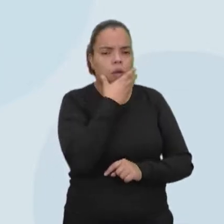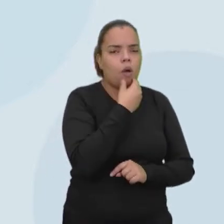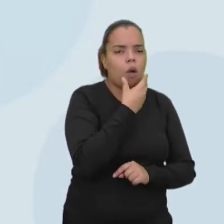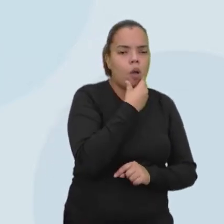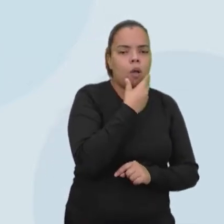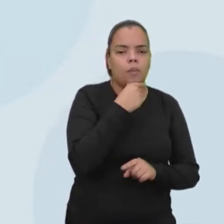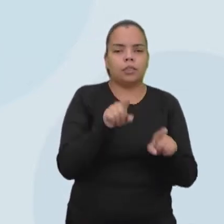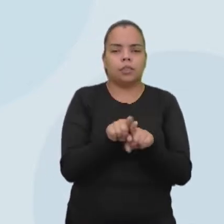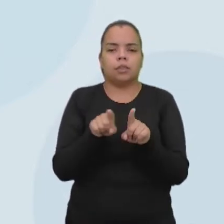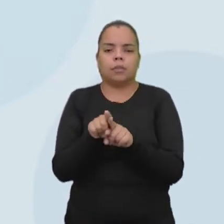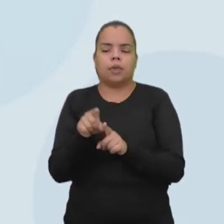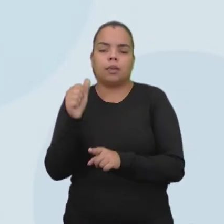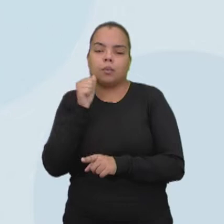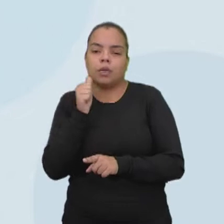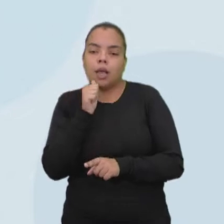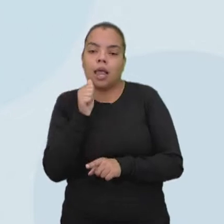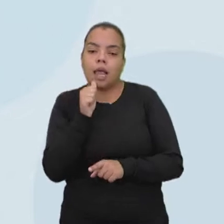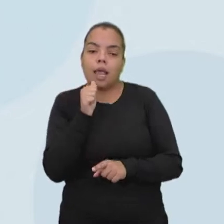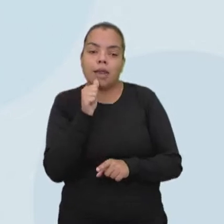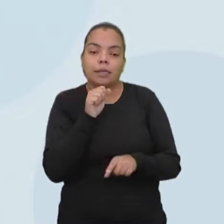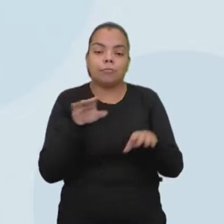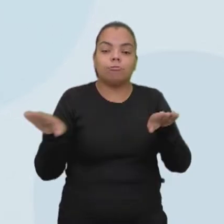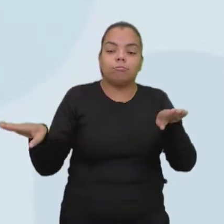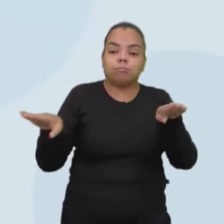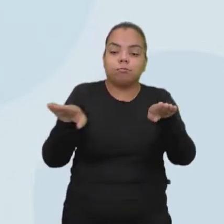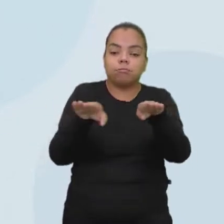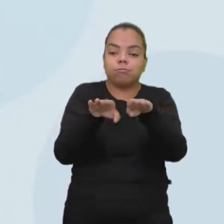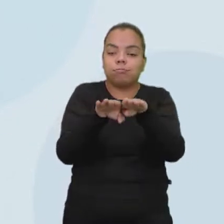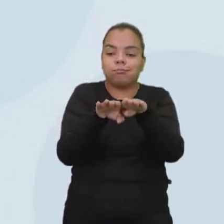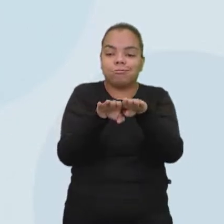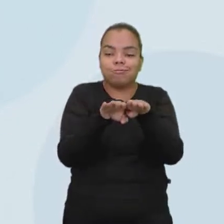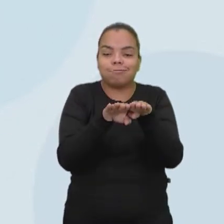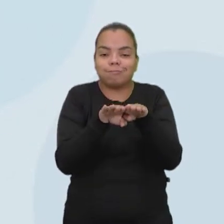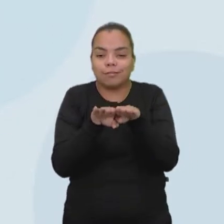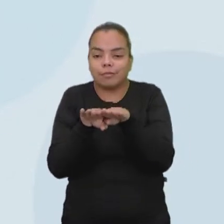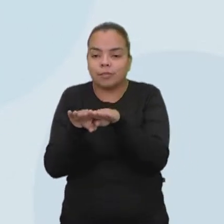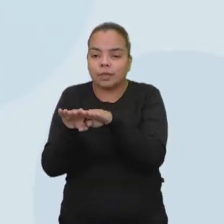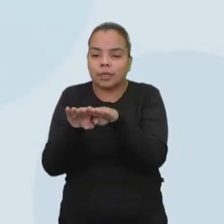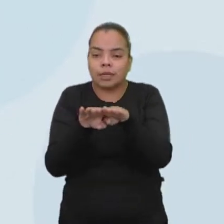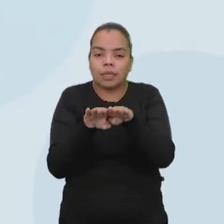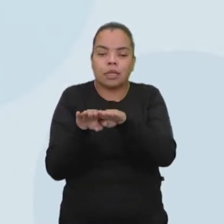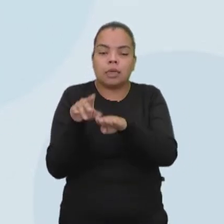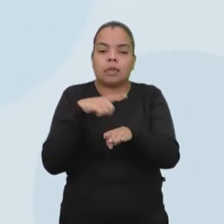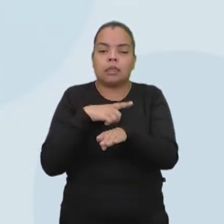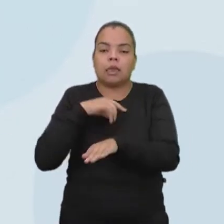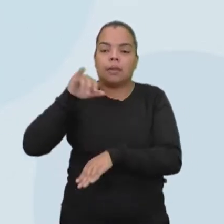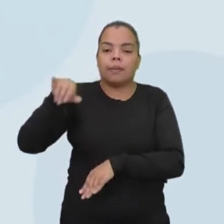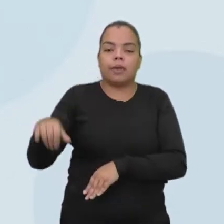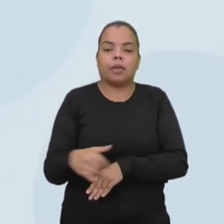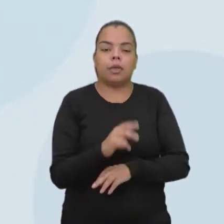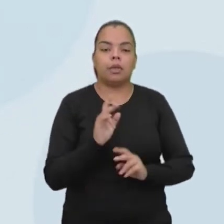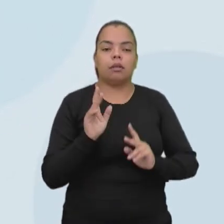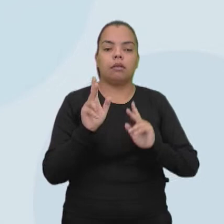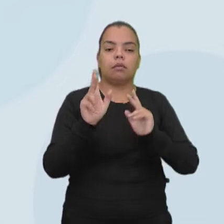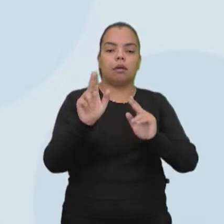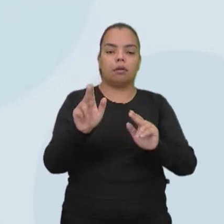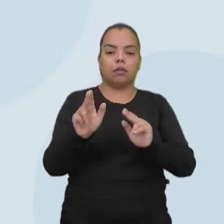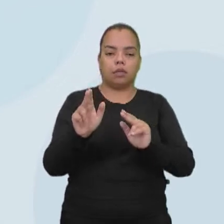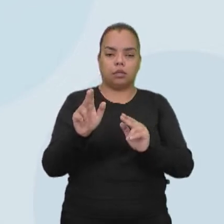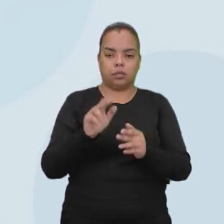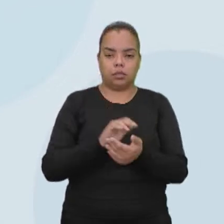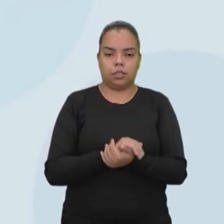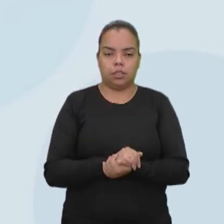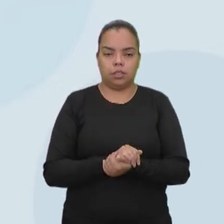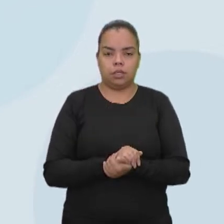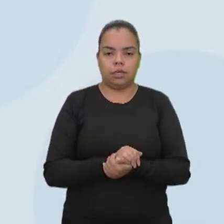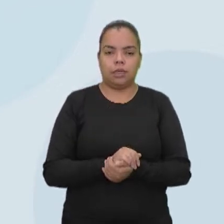gozem dos mesmos direitos e oportunidades em todas as dimensões aqui analisadas. Ainda é longo para as mulheres e